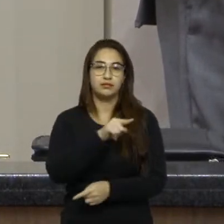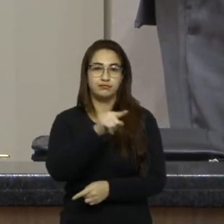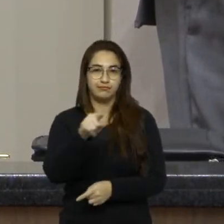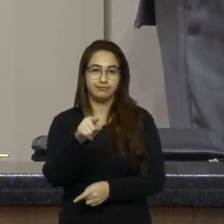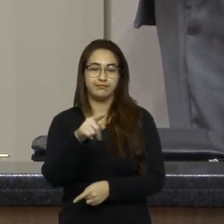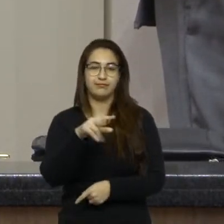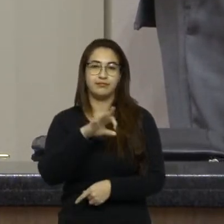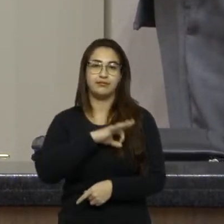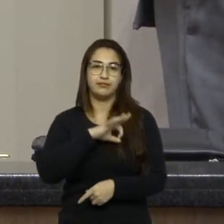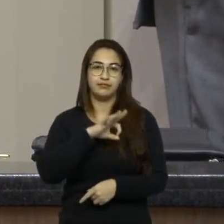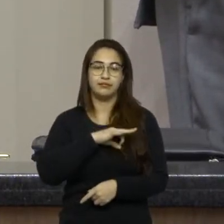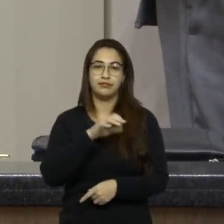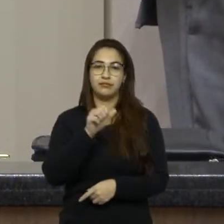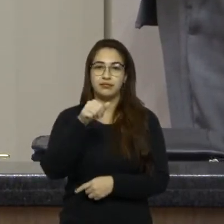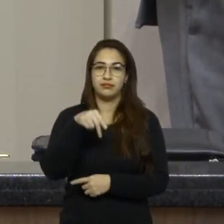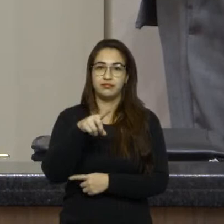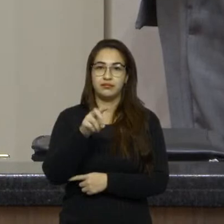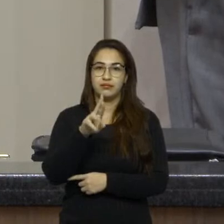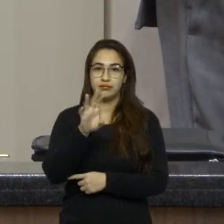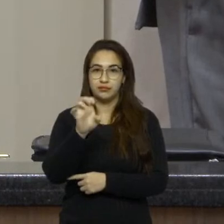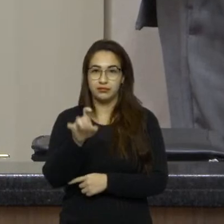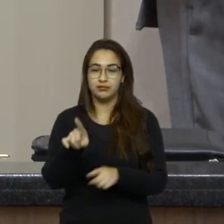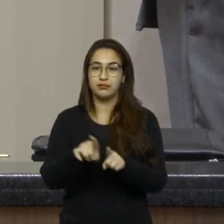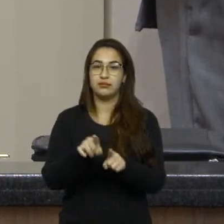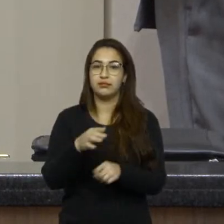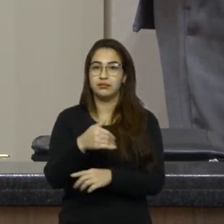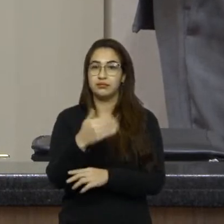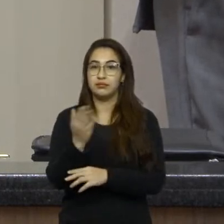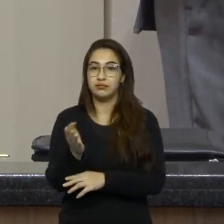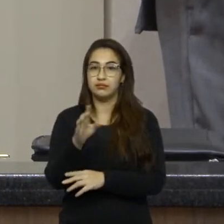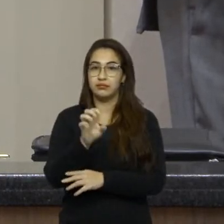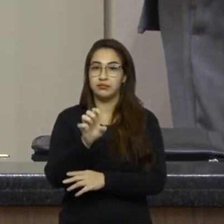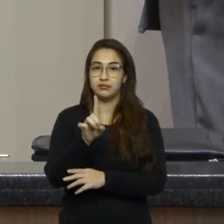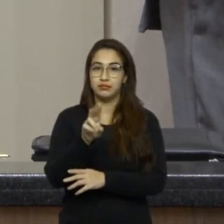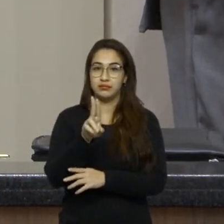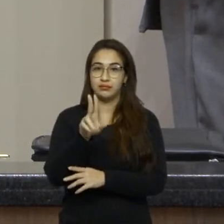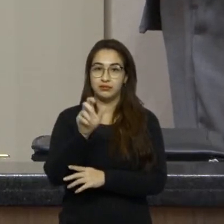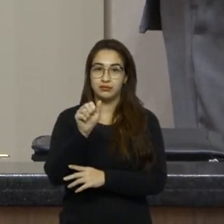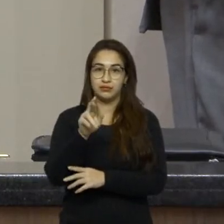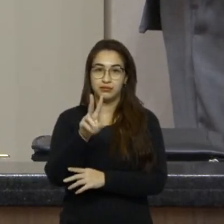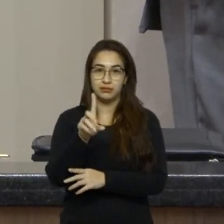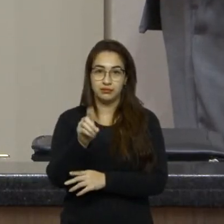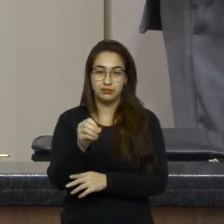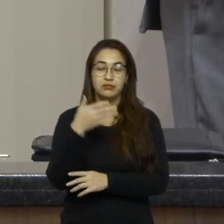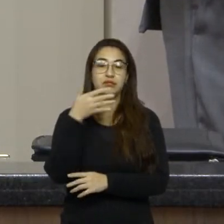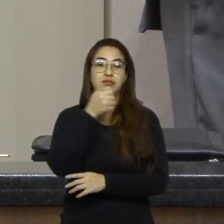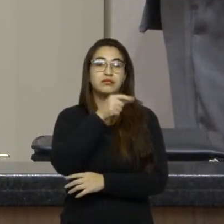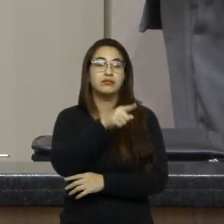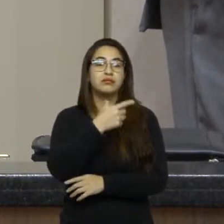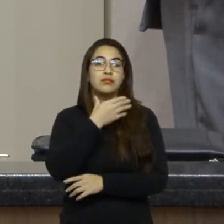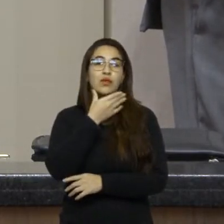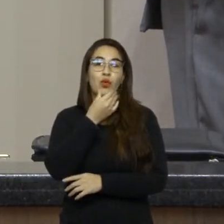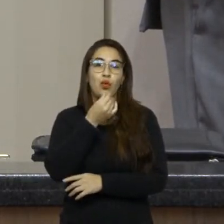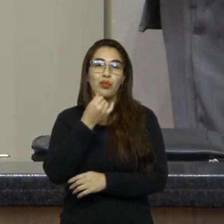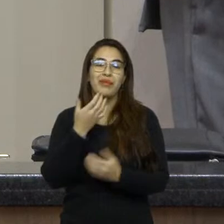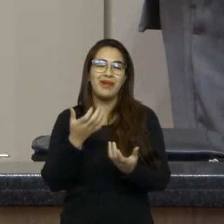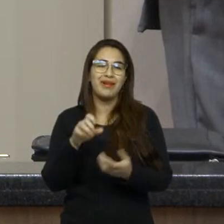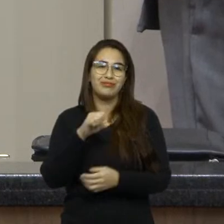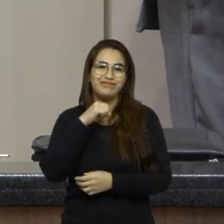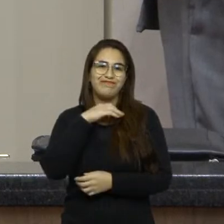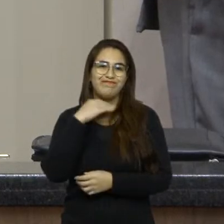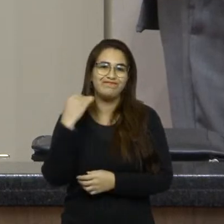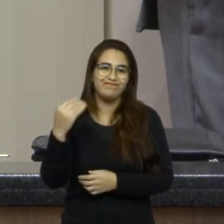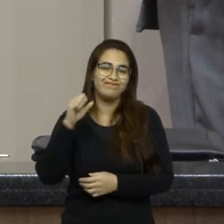André da Silva Ramos e Eduardo Aziz Severino pelo salvamento de um homem que tentou tirar a própria vida